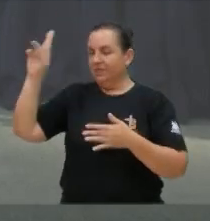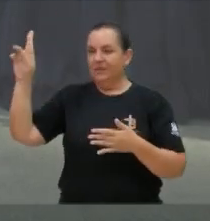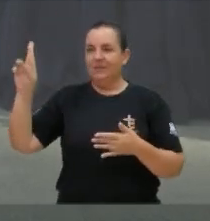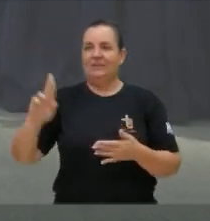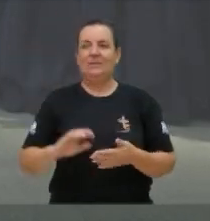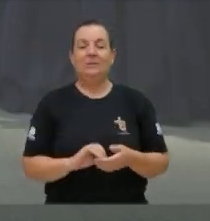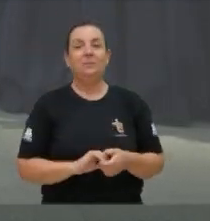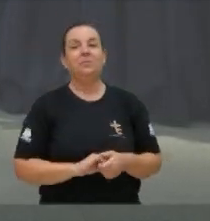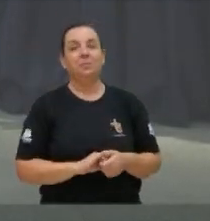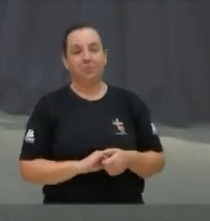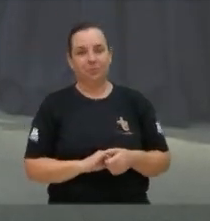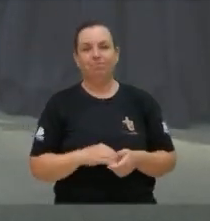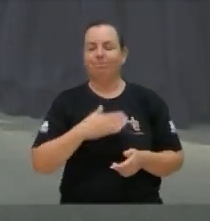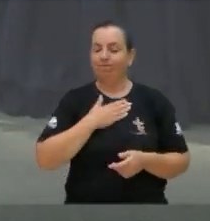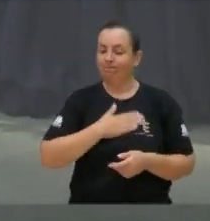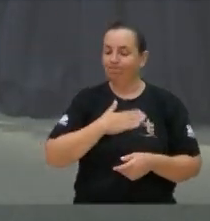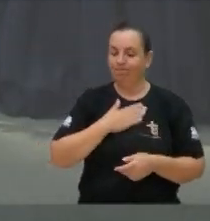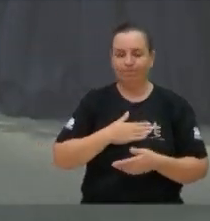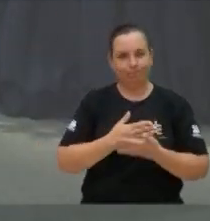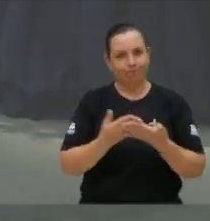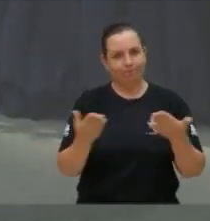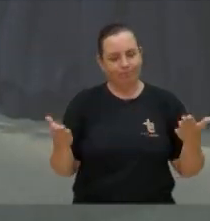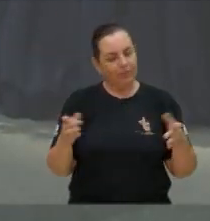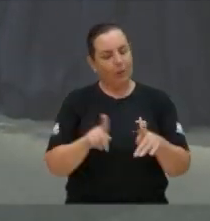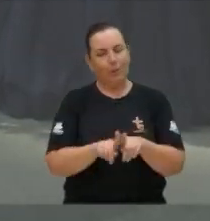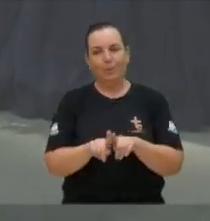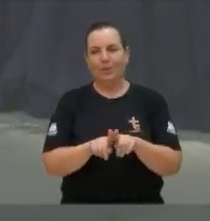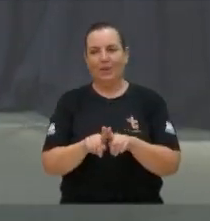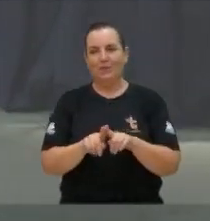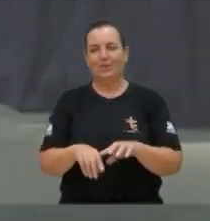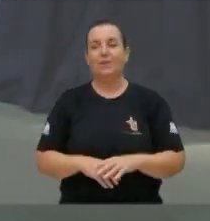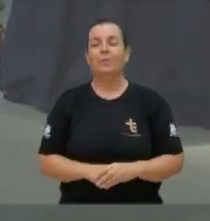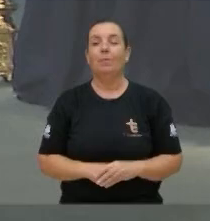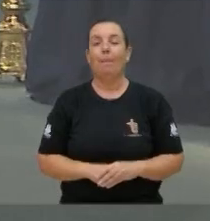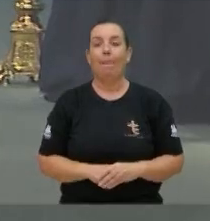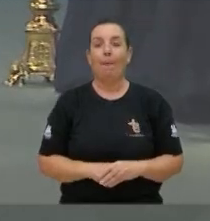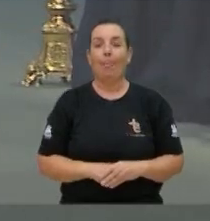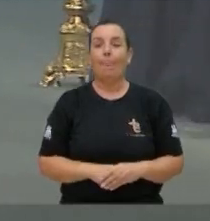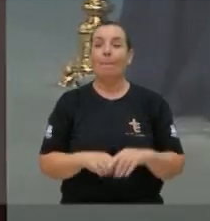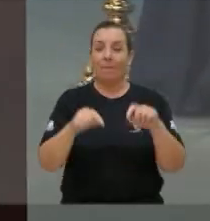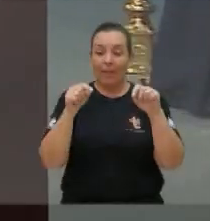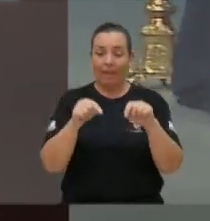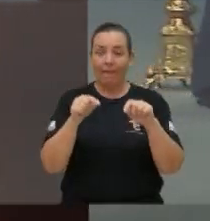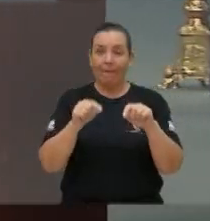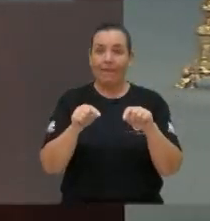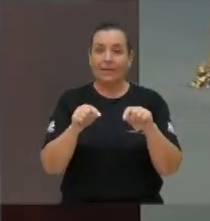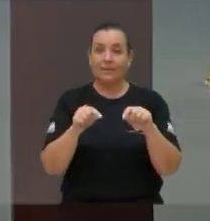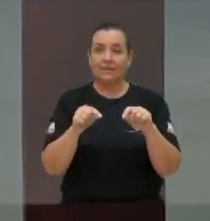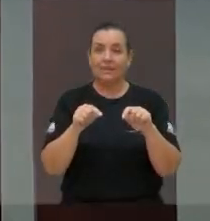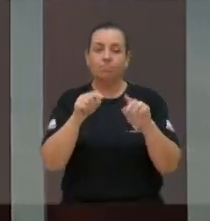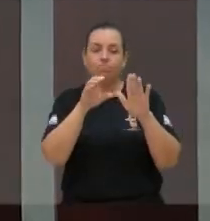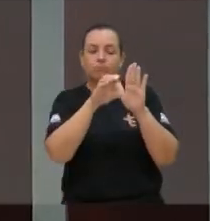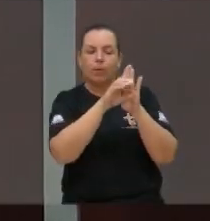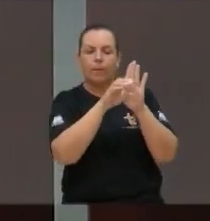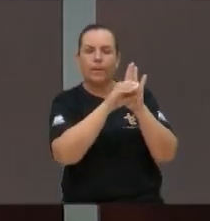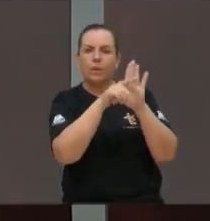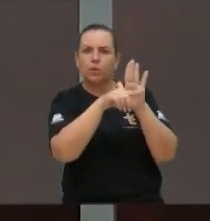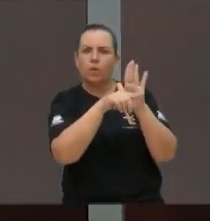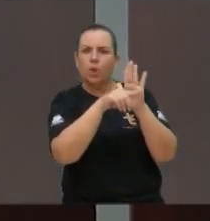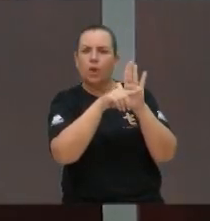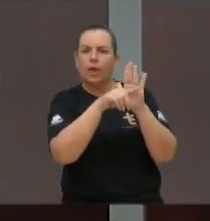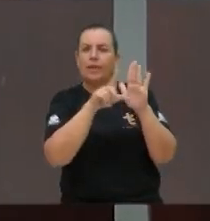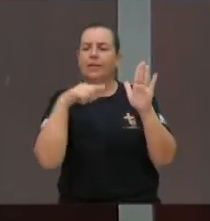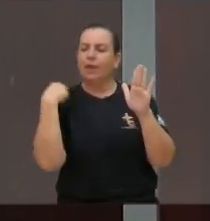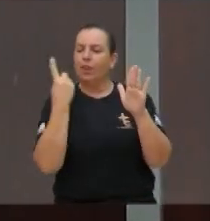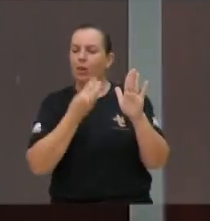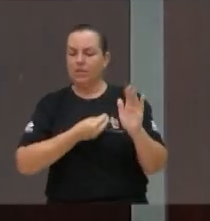Senhor. Meus queridos irmãos, é a partir dessa passagem que a nossa